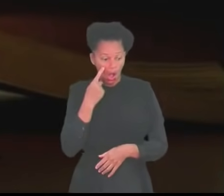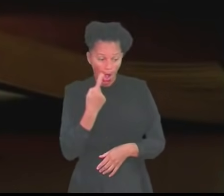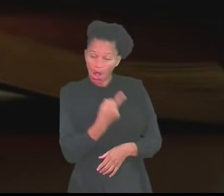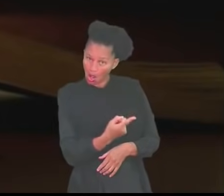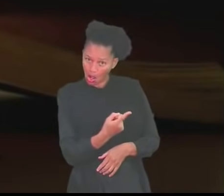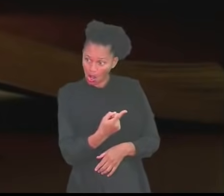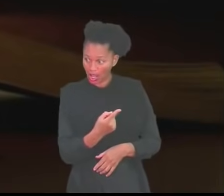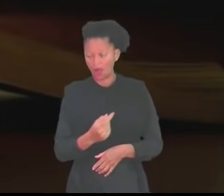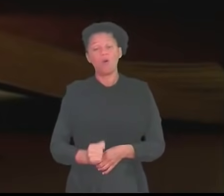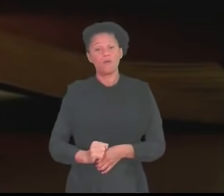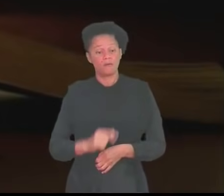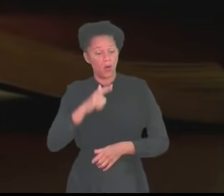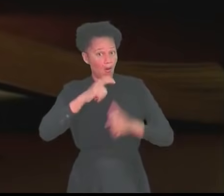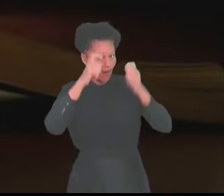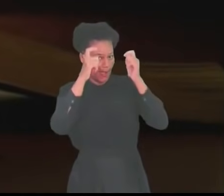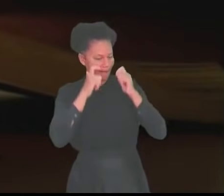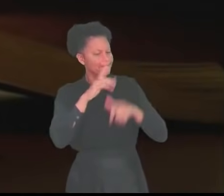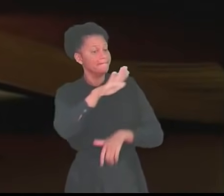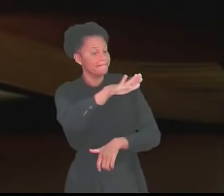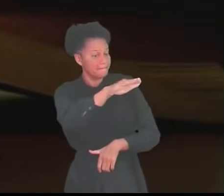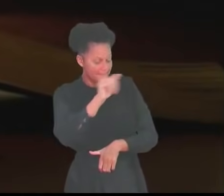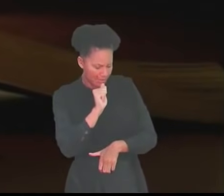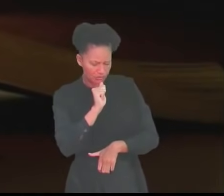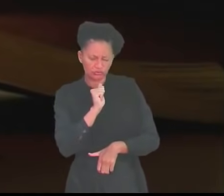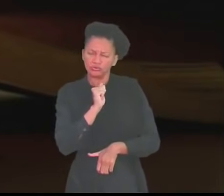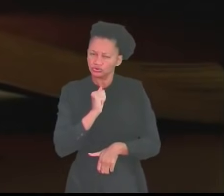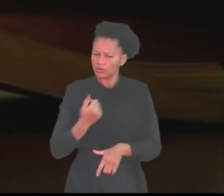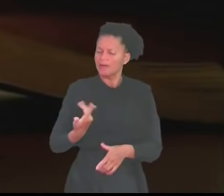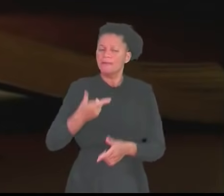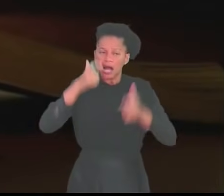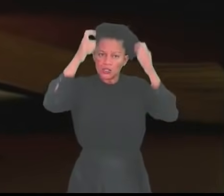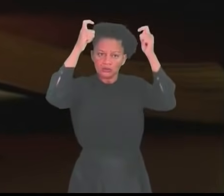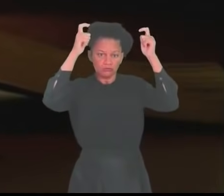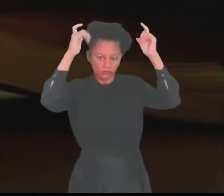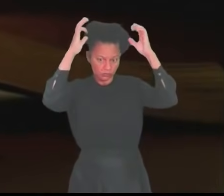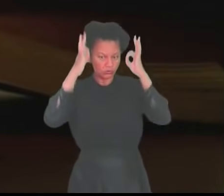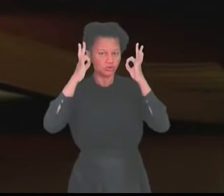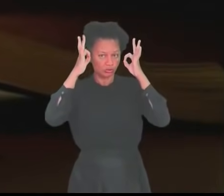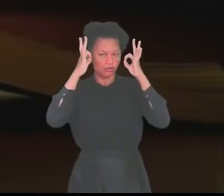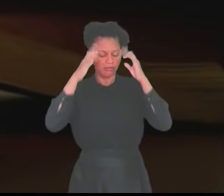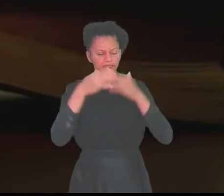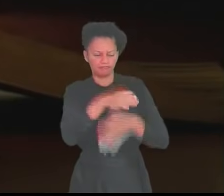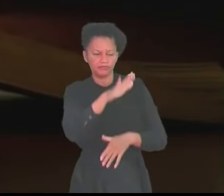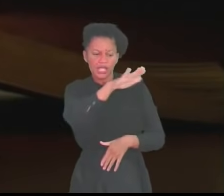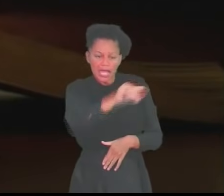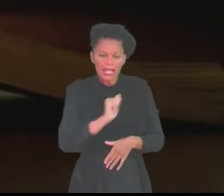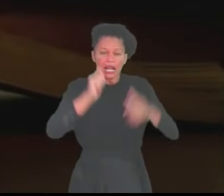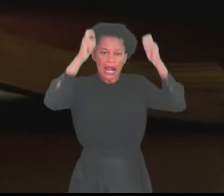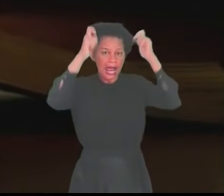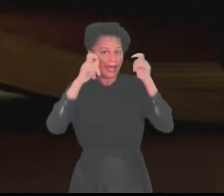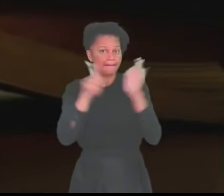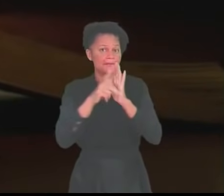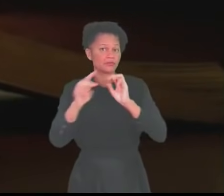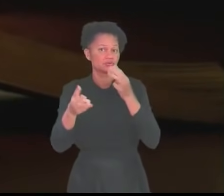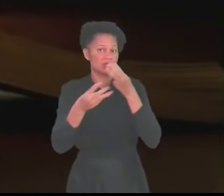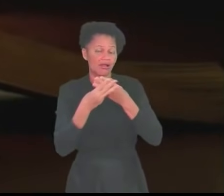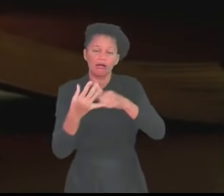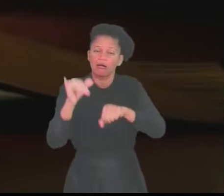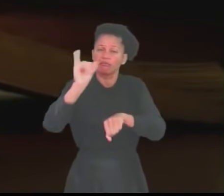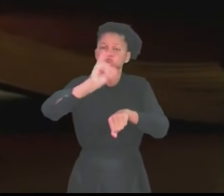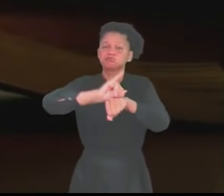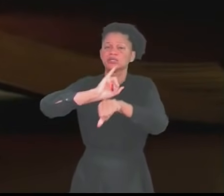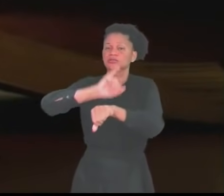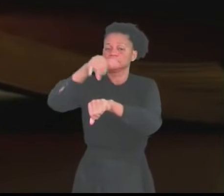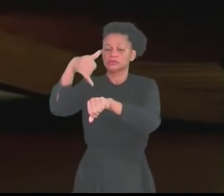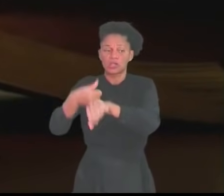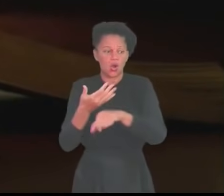chamar Josafá. Josafá era um servo de Deus, era rei de Judá, capital Jerusalém, e ele convida